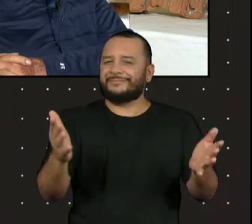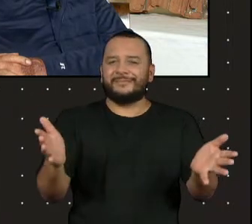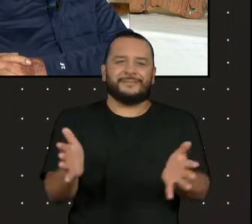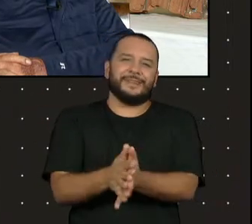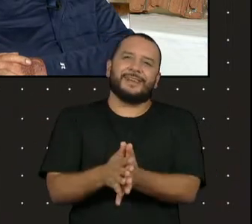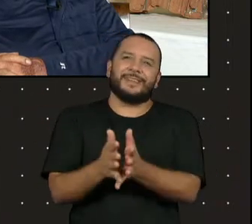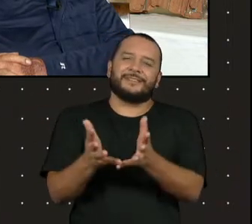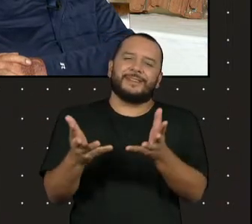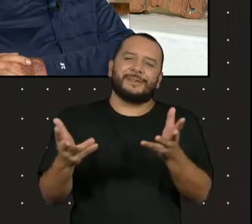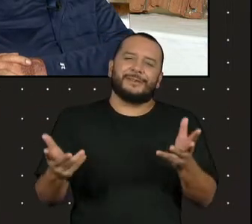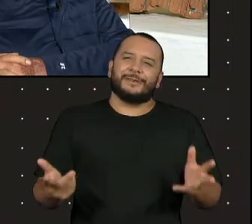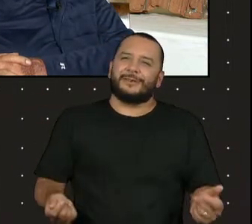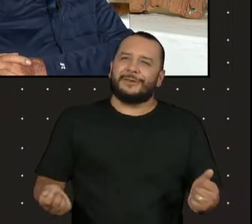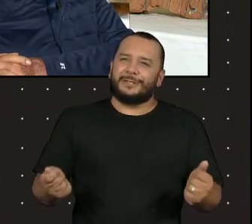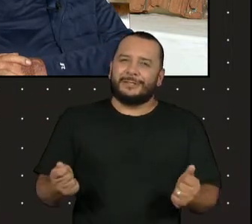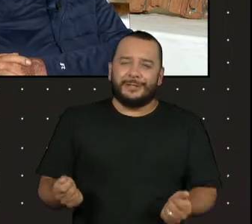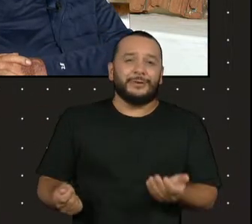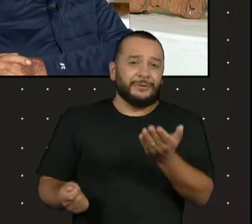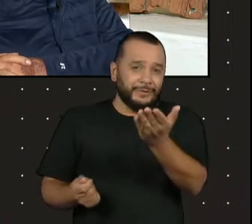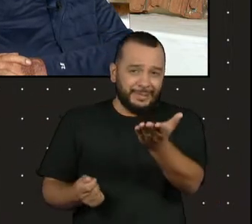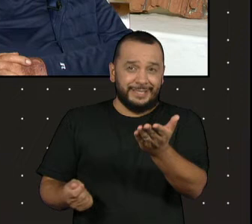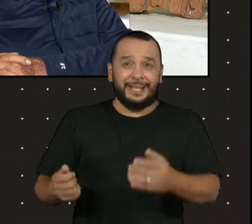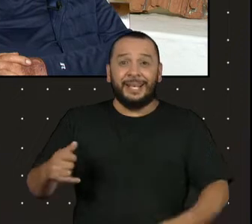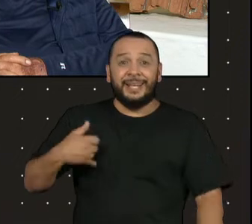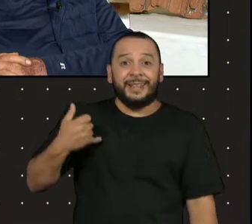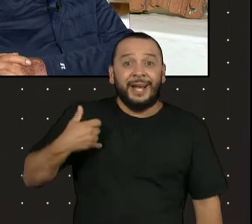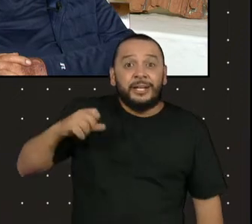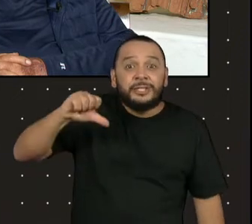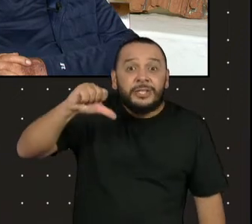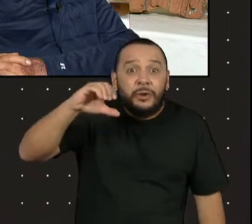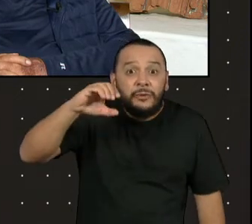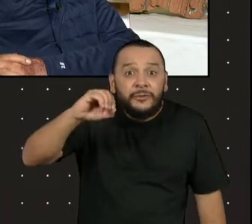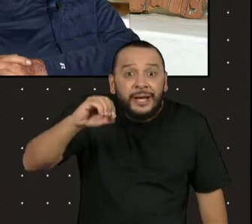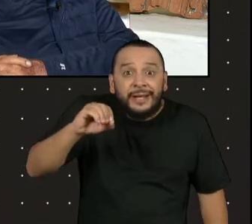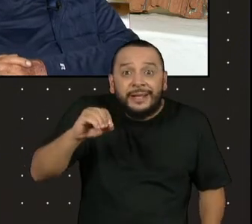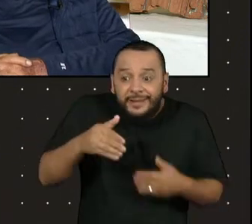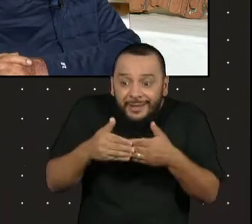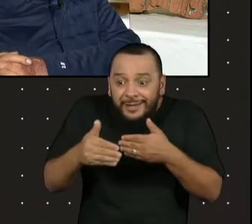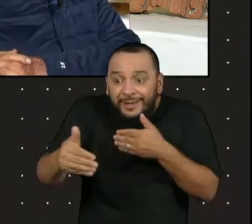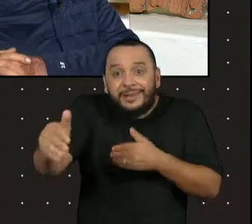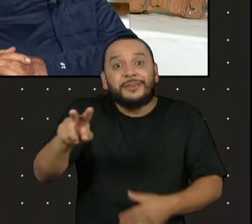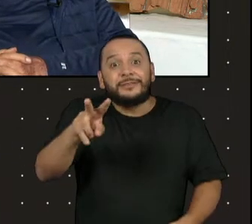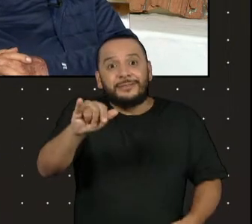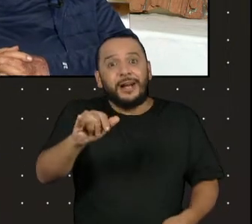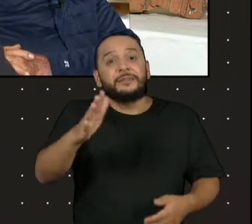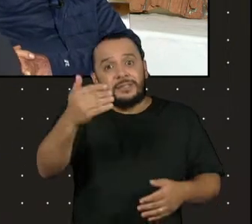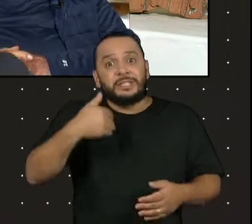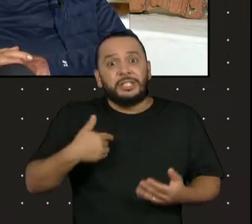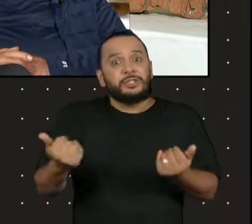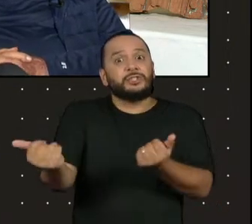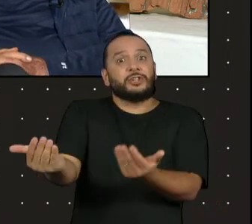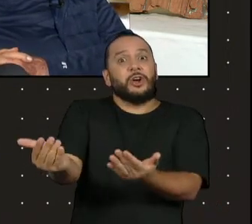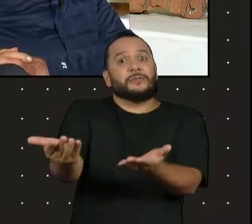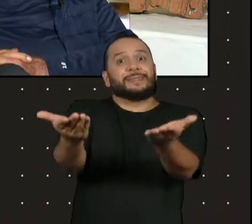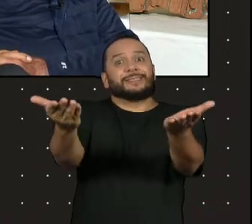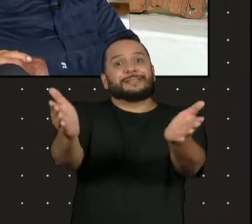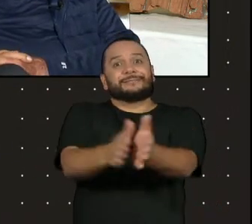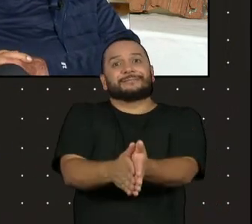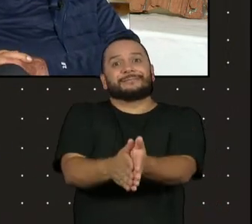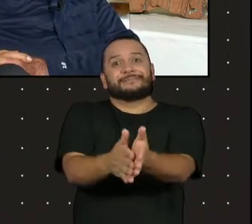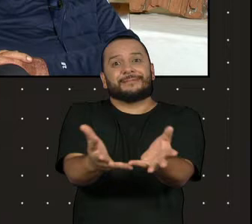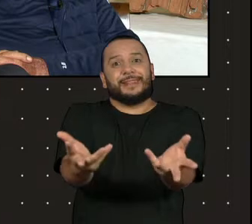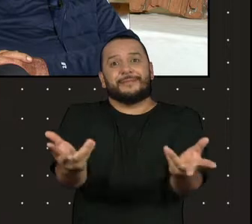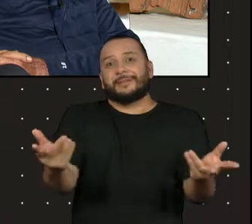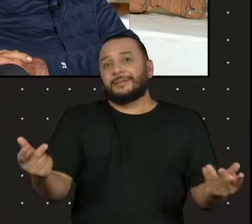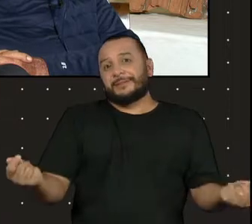Maravilhoso! Você vai fazer 90 anos daqui uns dias e está enxuto, está maravilhoso. Alegria